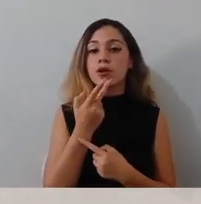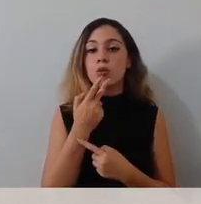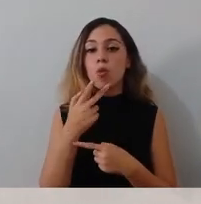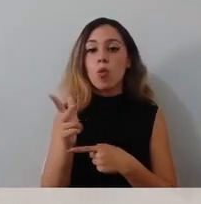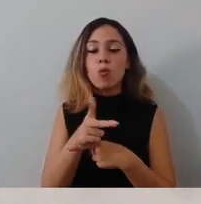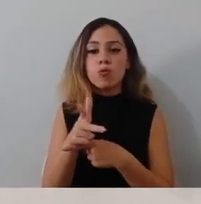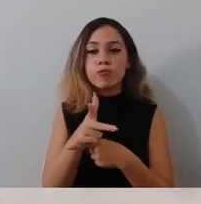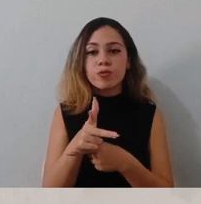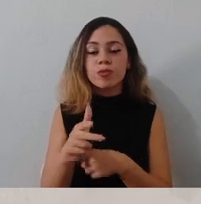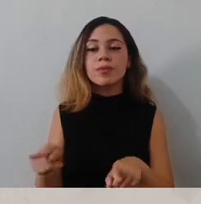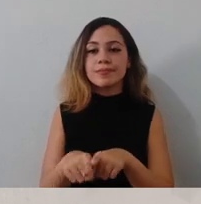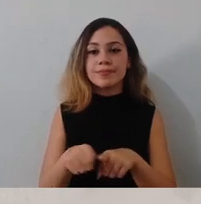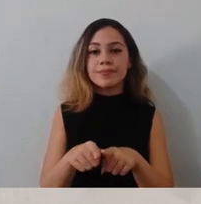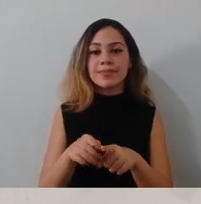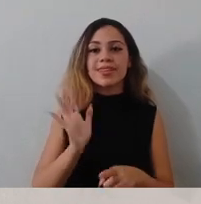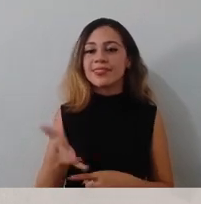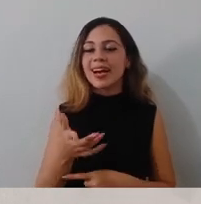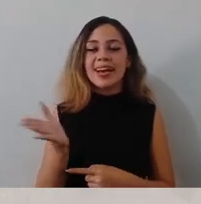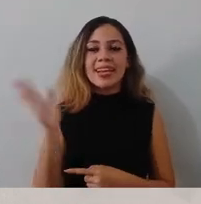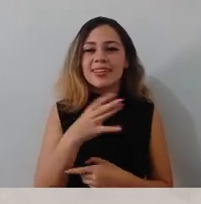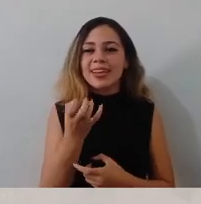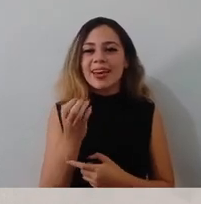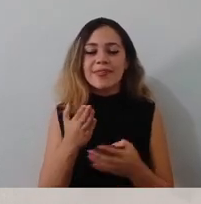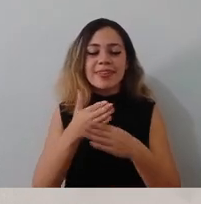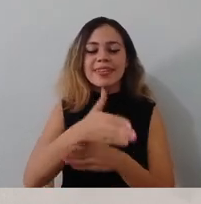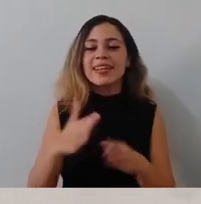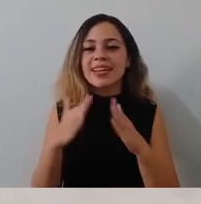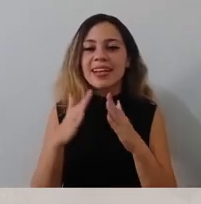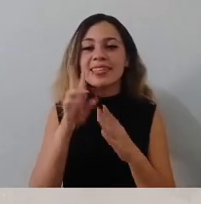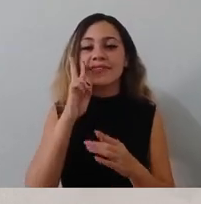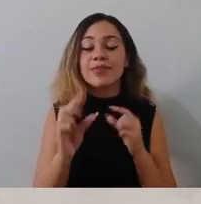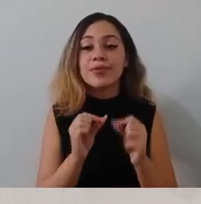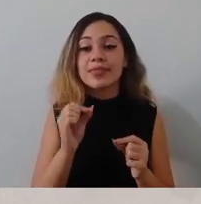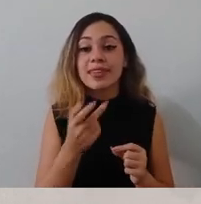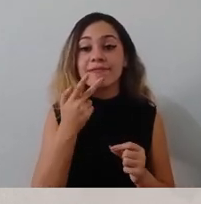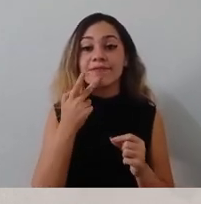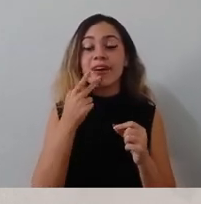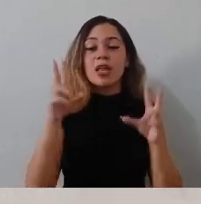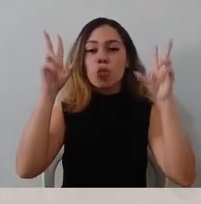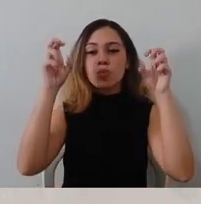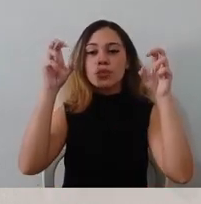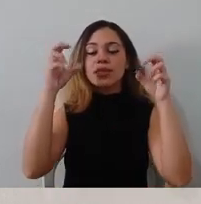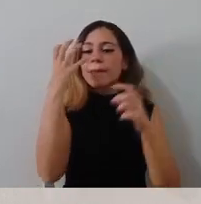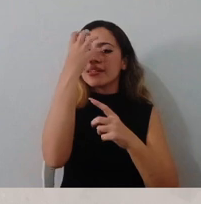não consegui concluir, mas até a metade eu já tô louca para chegar em casa e terminar, que fala de uma coisa que é muito séria também,